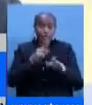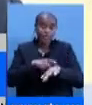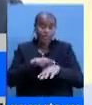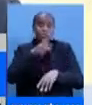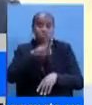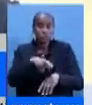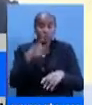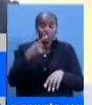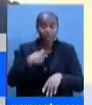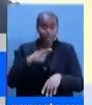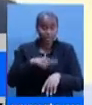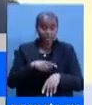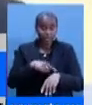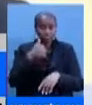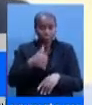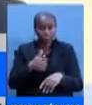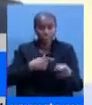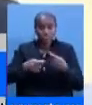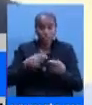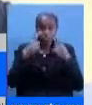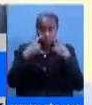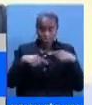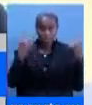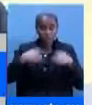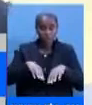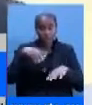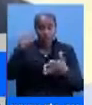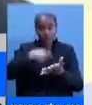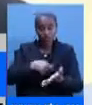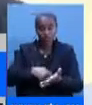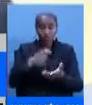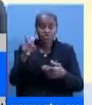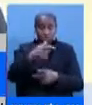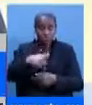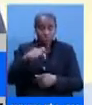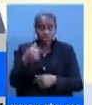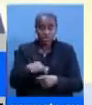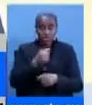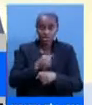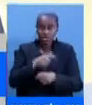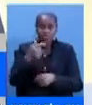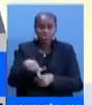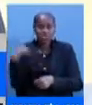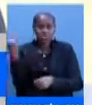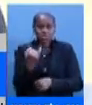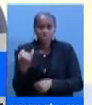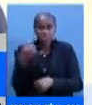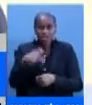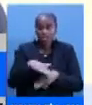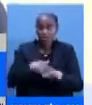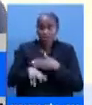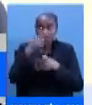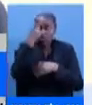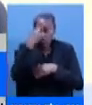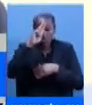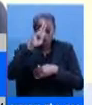tempo alinhado entre a administração pública, mas também o investidor e os investidores. E estamos a trabalhar, temos instituições que estão a fazer um